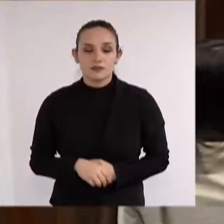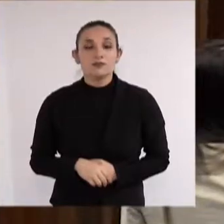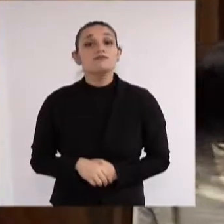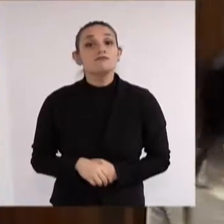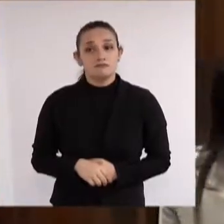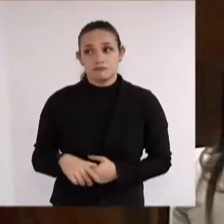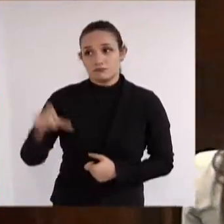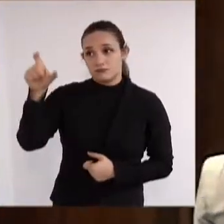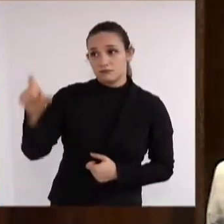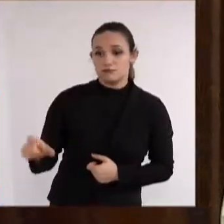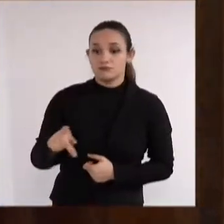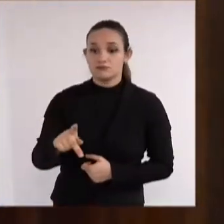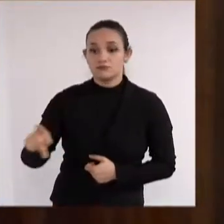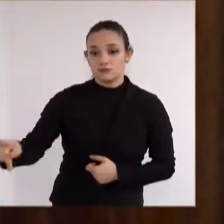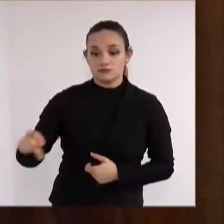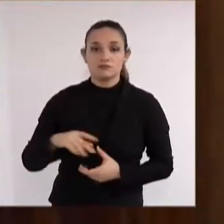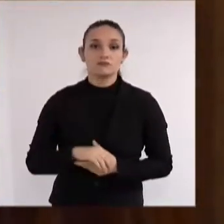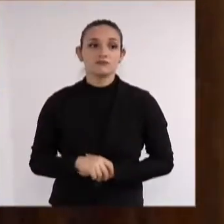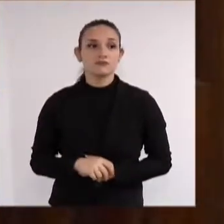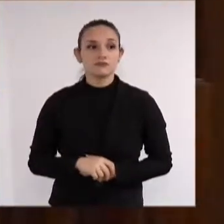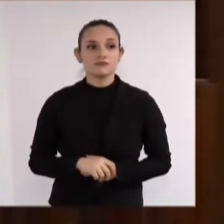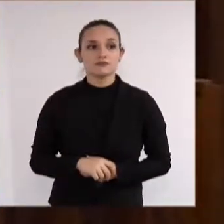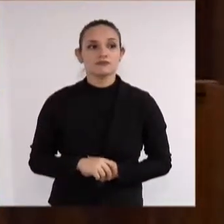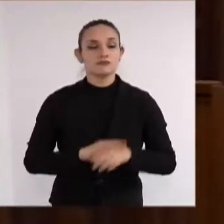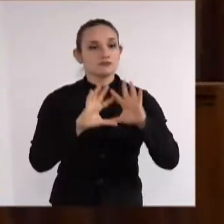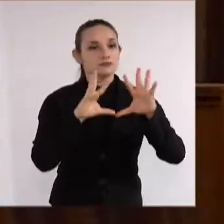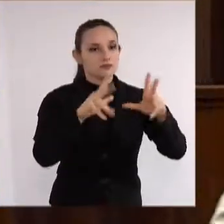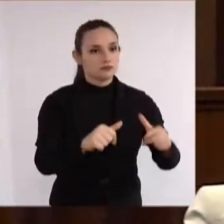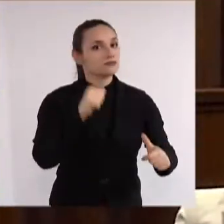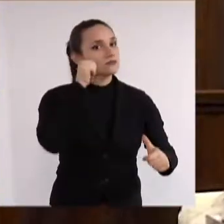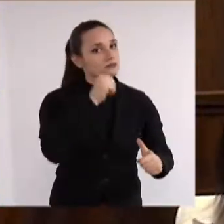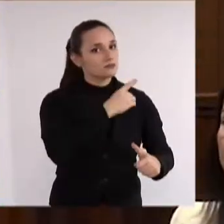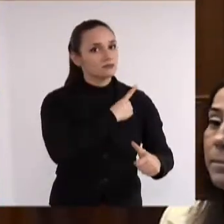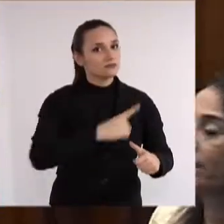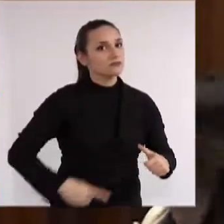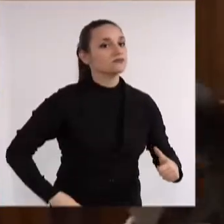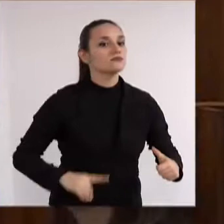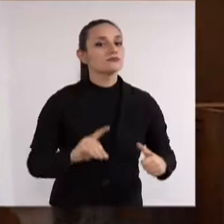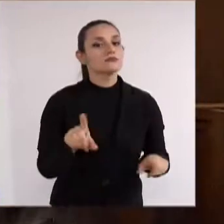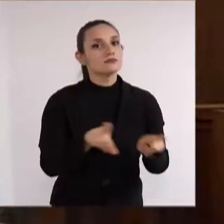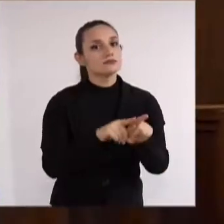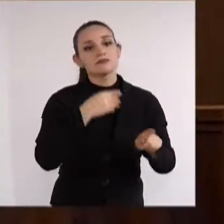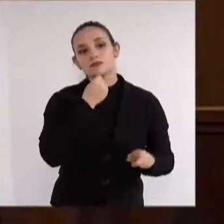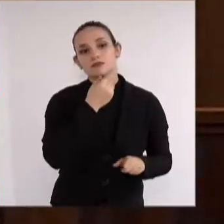Senhor presidente, senhoras deputadas, senhores deputados,